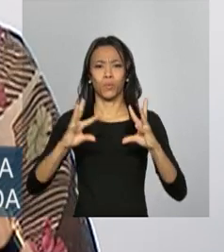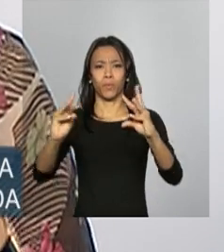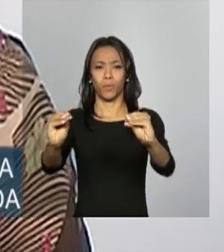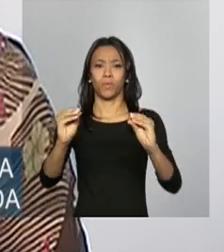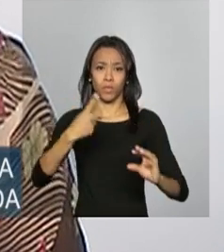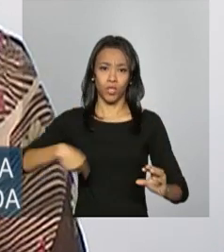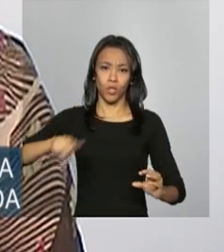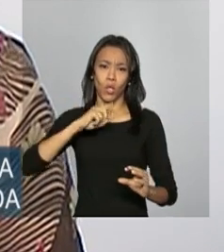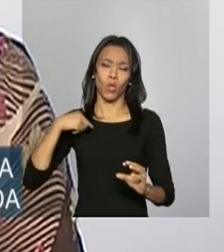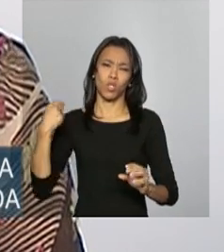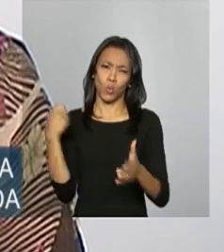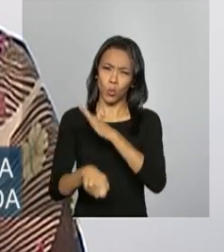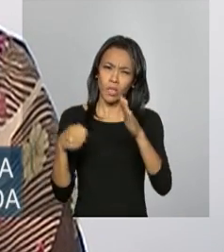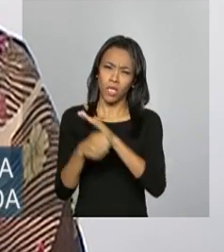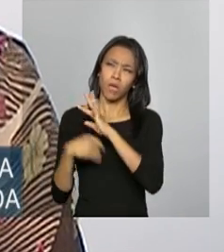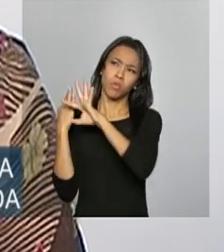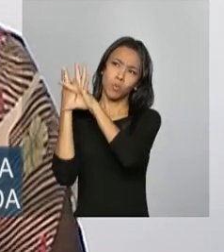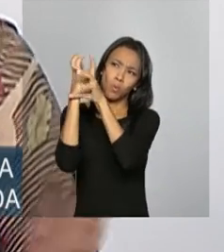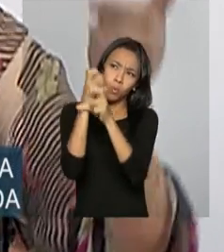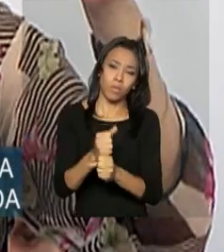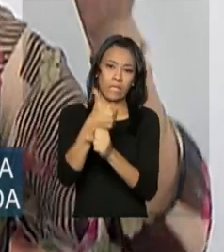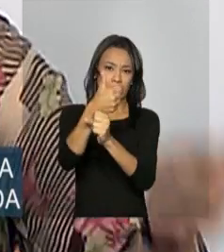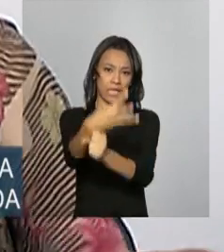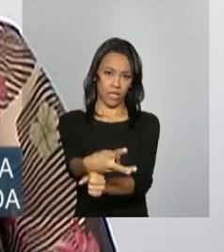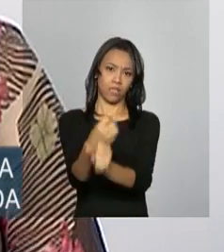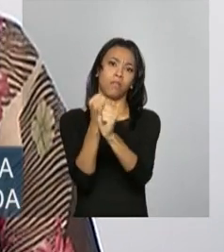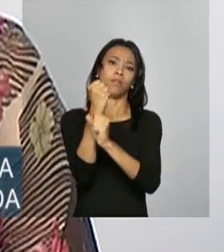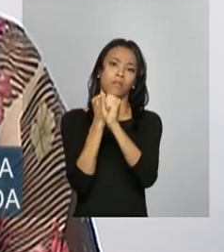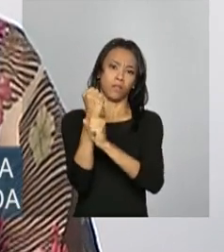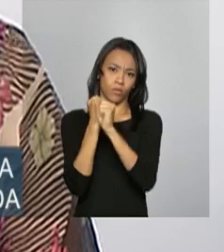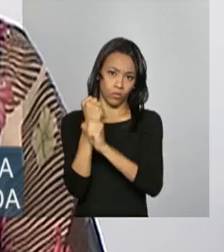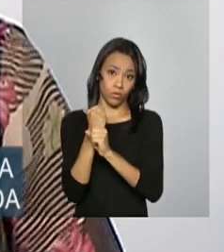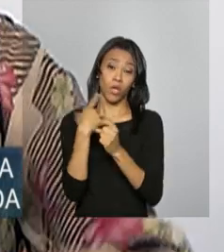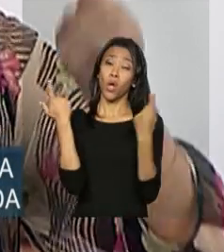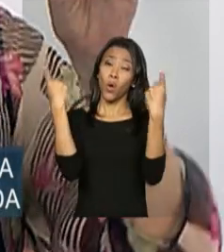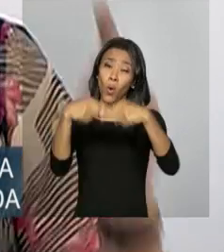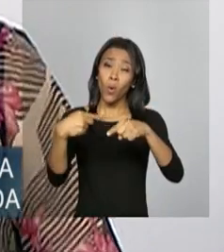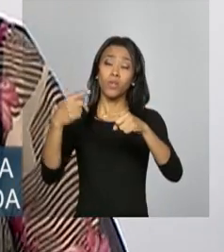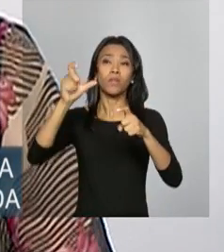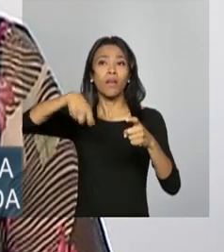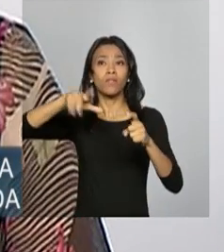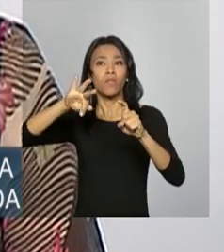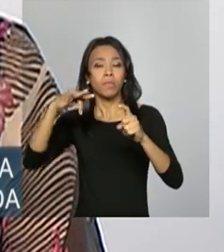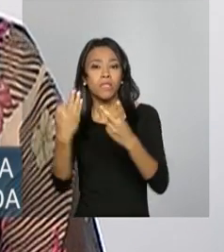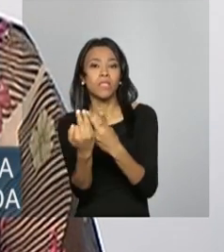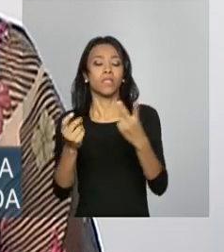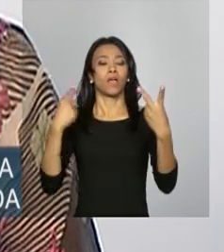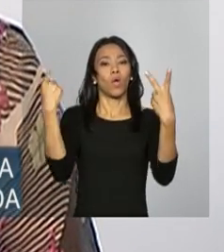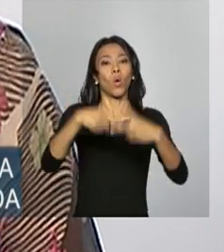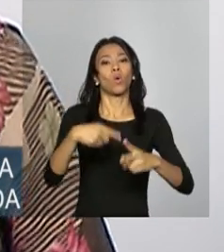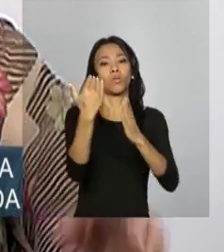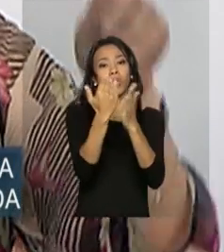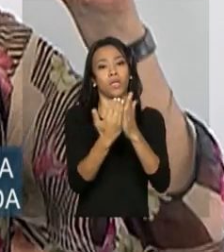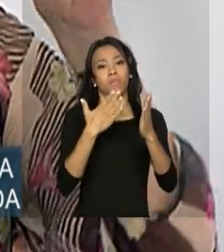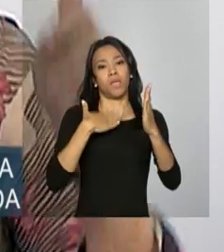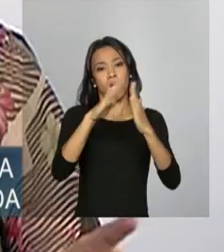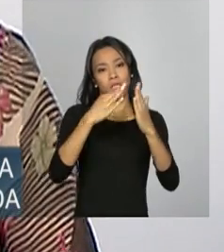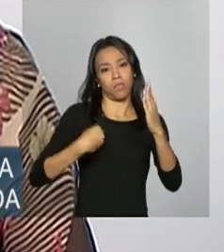nós construímos nesses 13 anos. Contra o Bolsa Família, contra o Minha Casa Minha